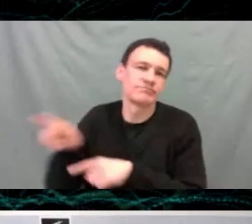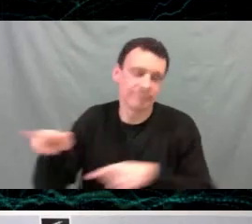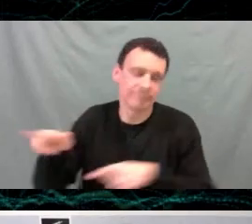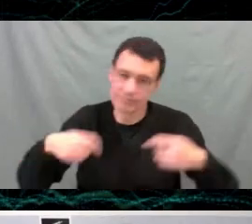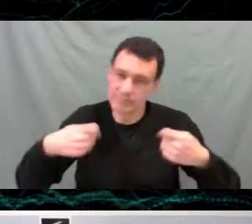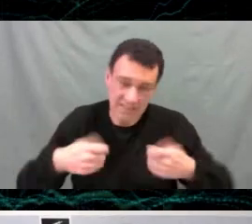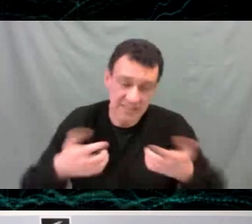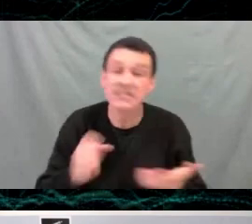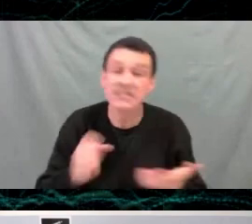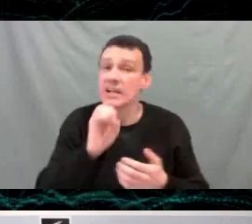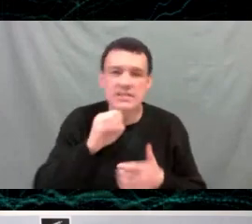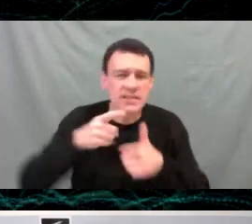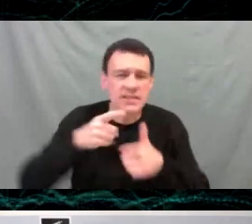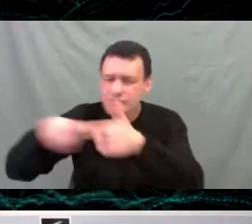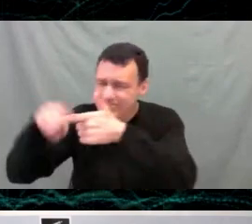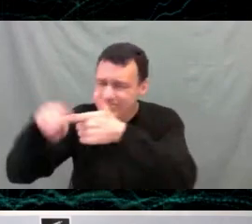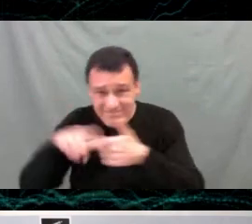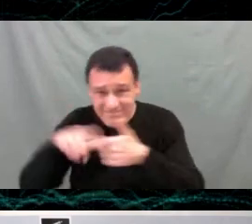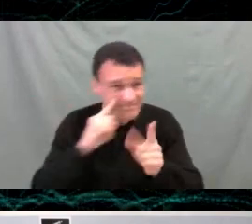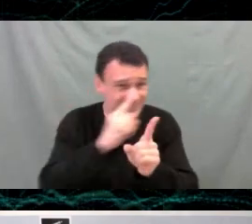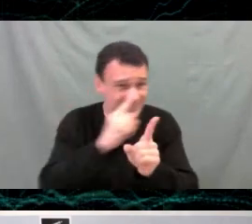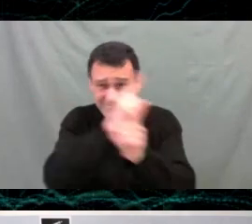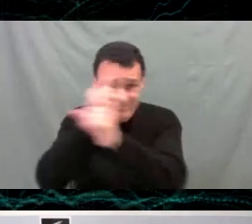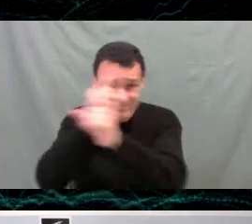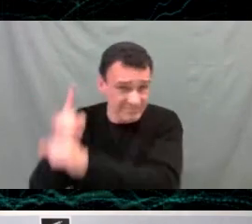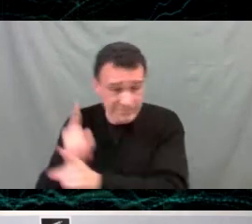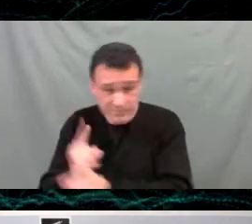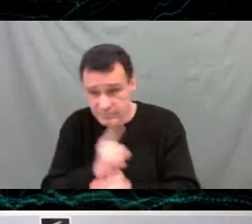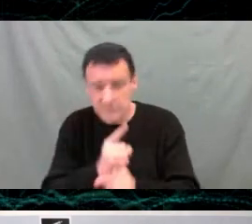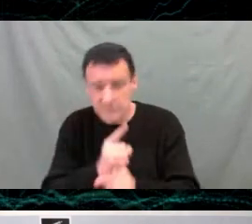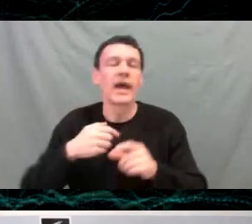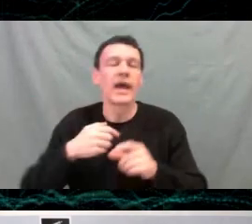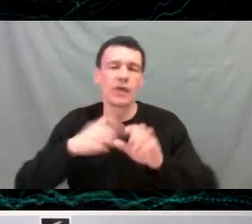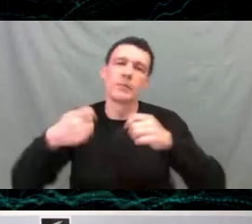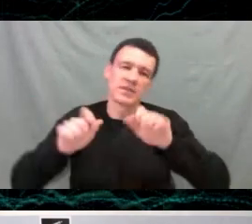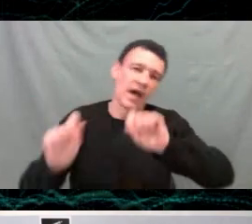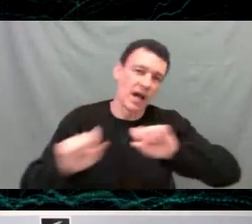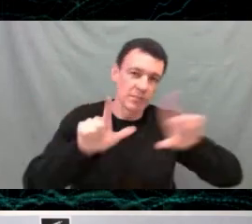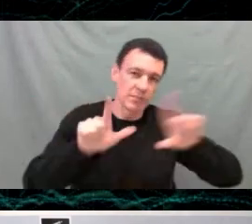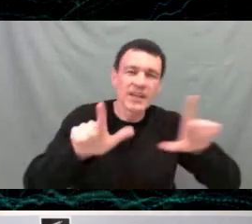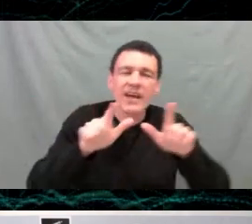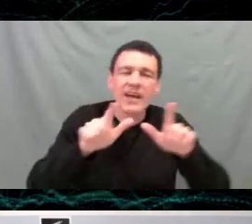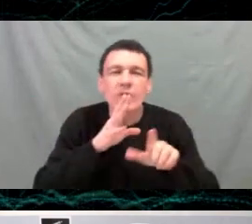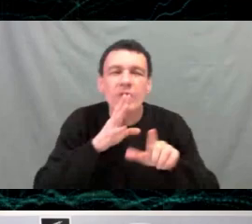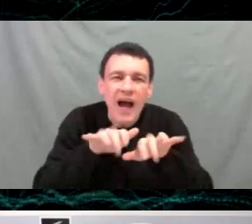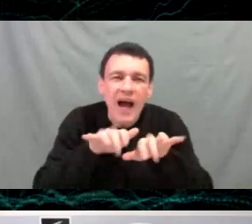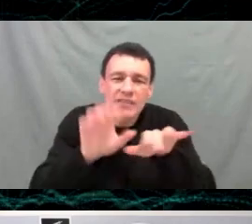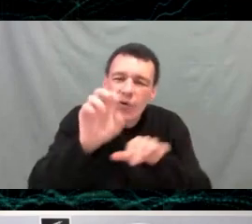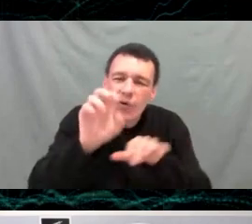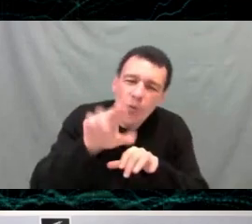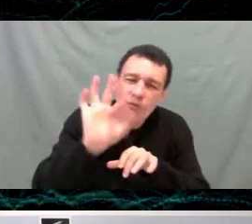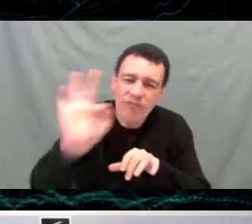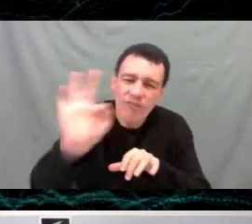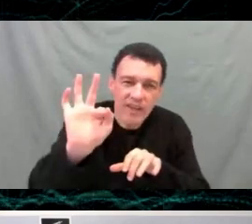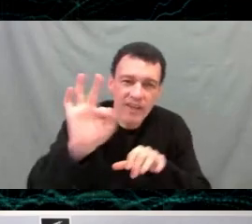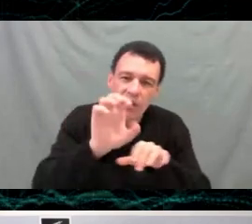alguma coisa, eu vou ter que fazer o seguinte, eu vou abrir o arquivo conf, então o Zabbix Server tem um arquivo de configuração onde você define